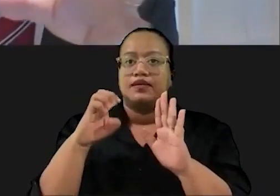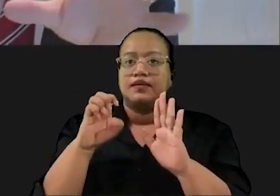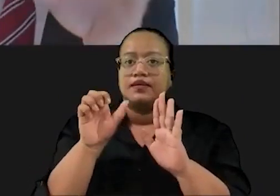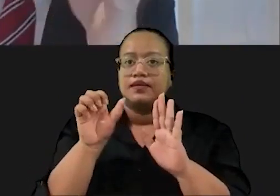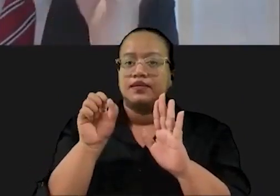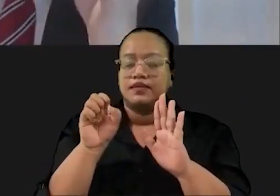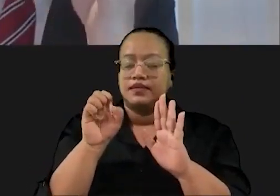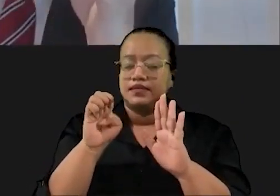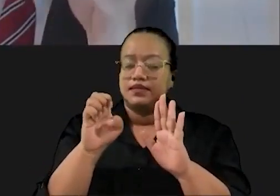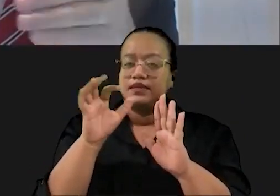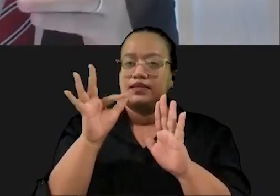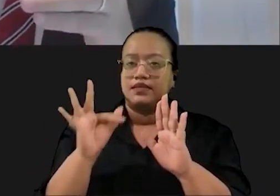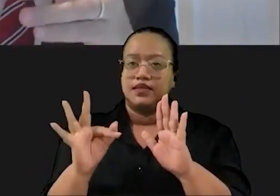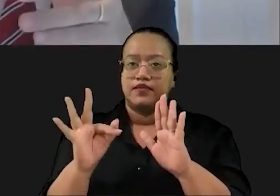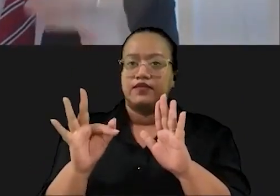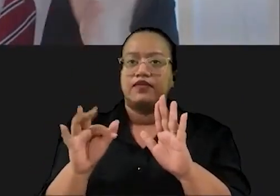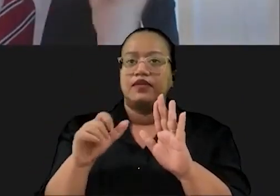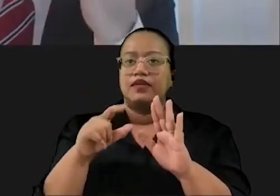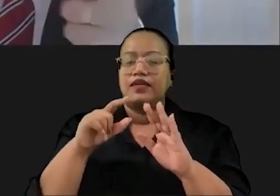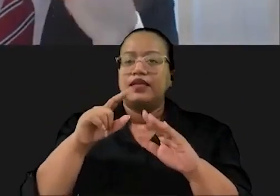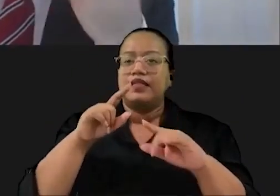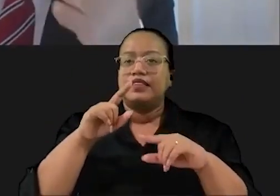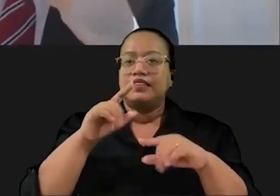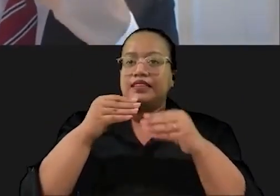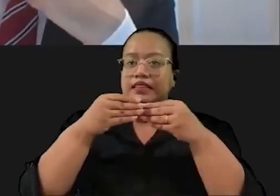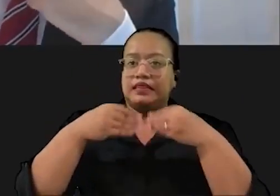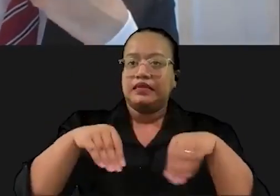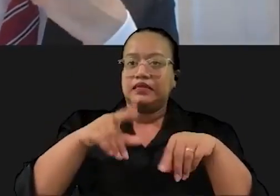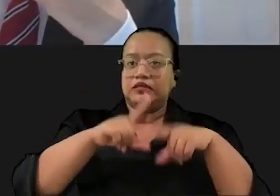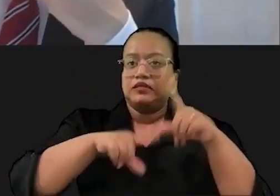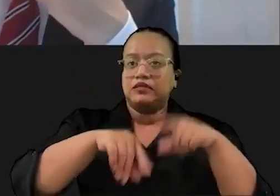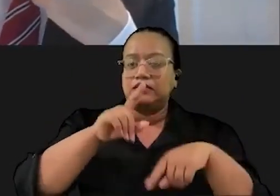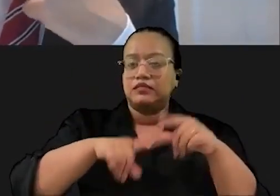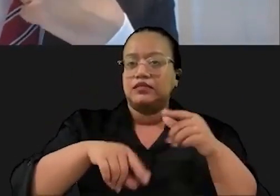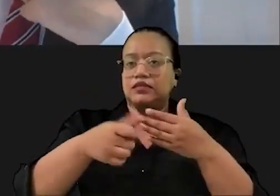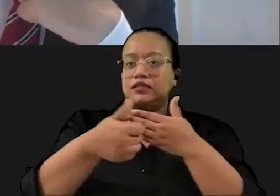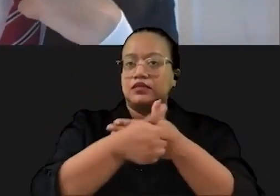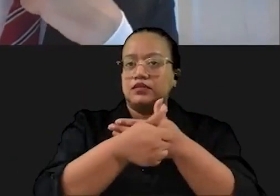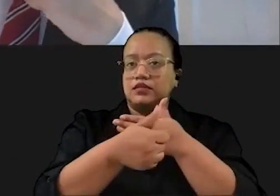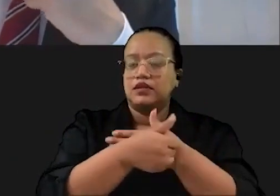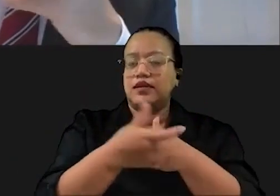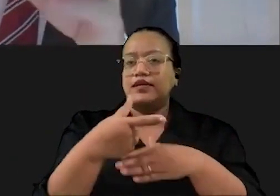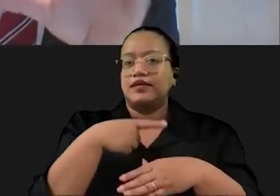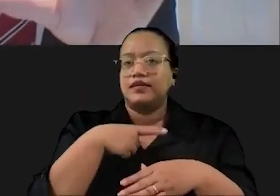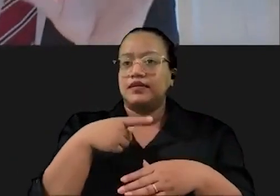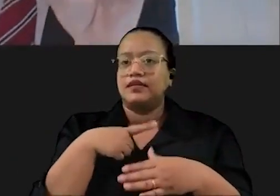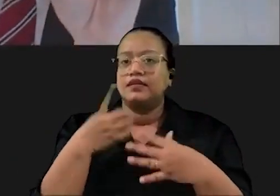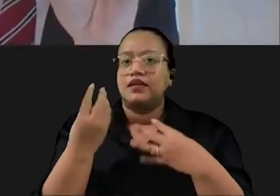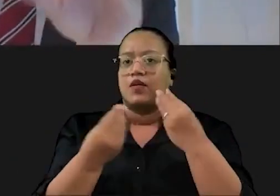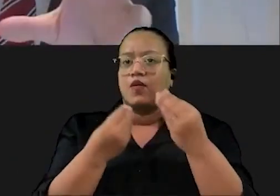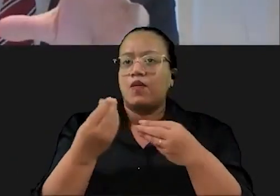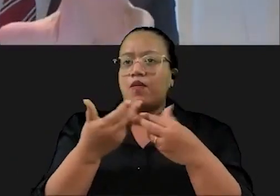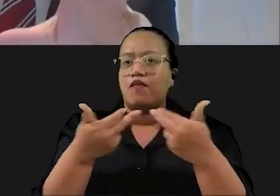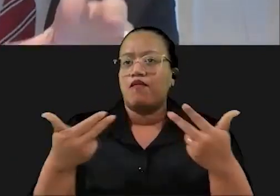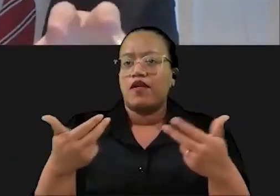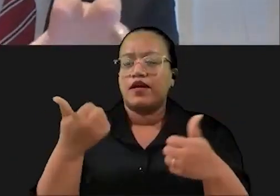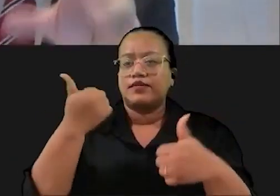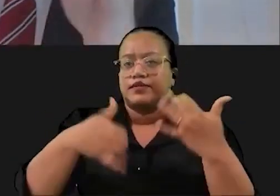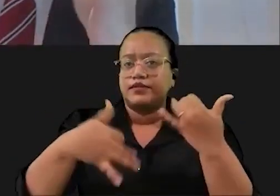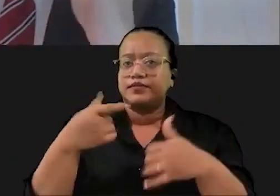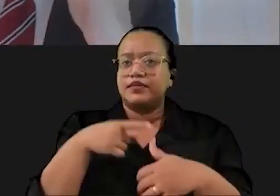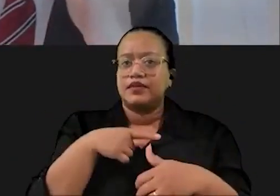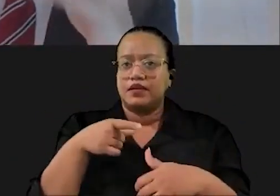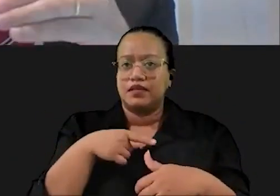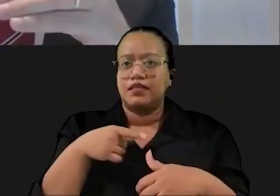no qual uma listagem de assuntos foi entabulada com a Caixa Econômica Federal. À vista da distribuição